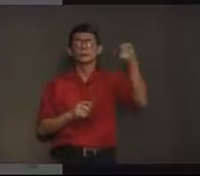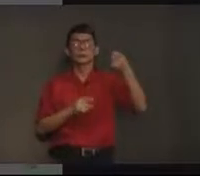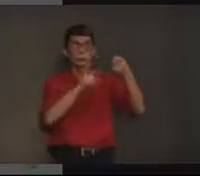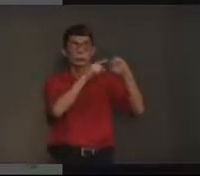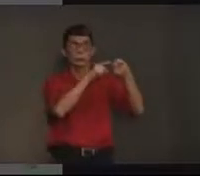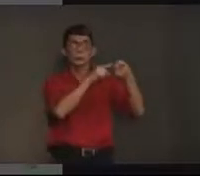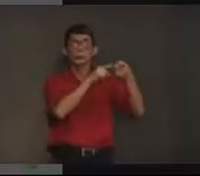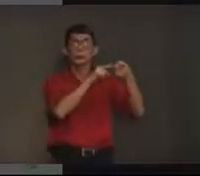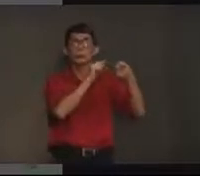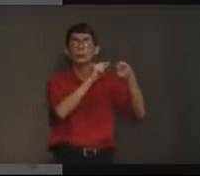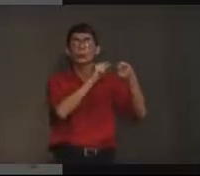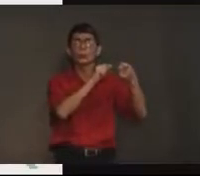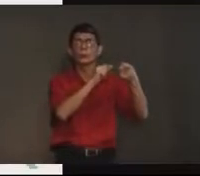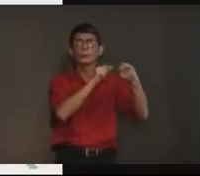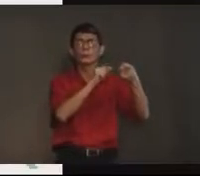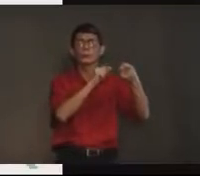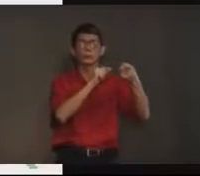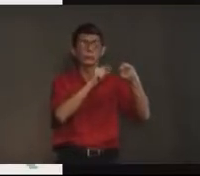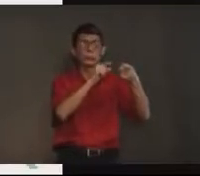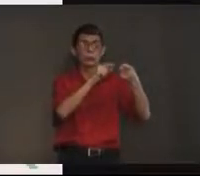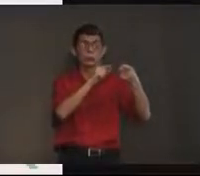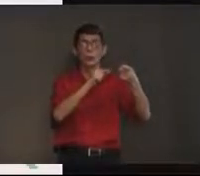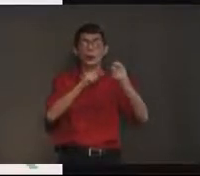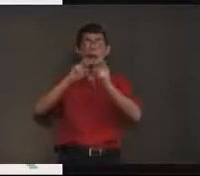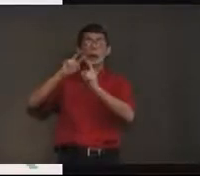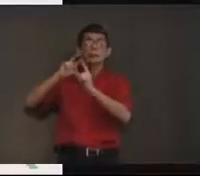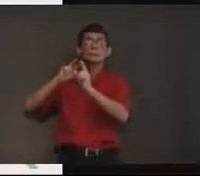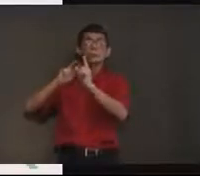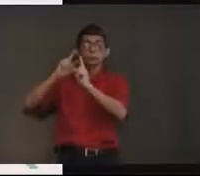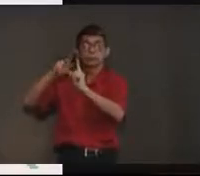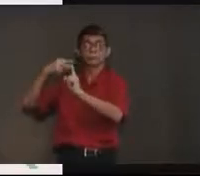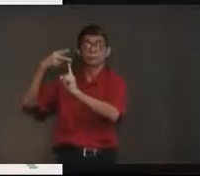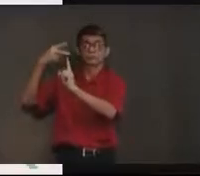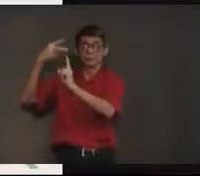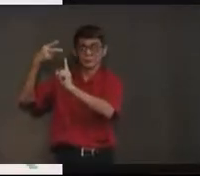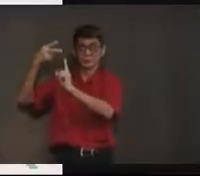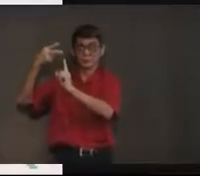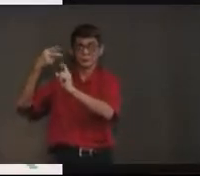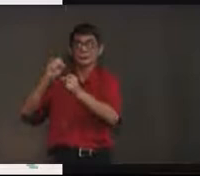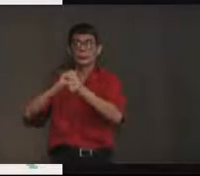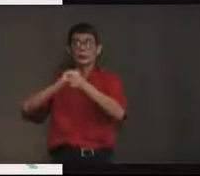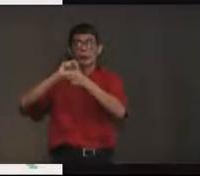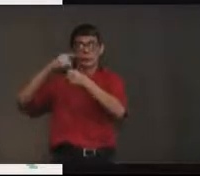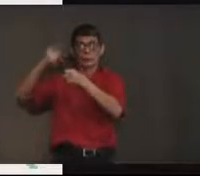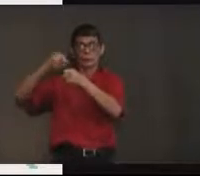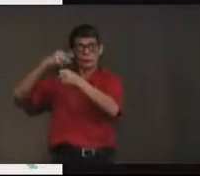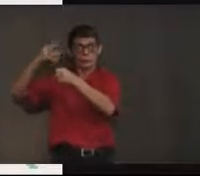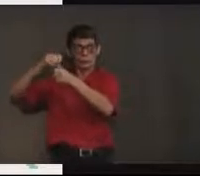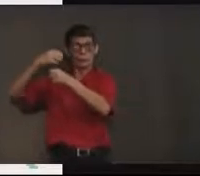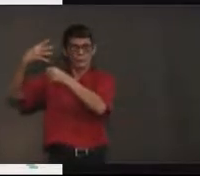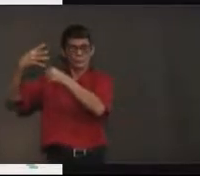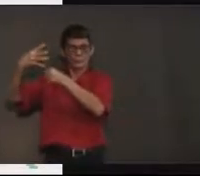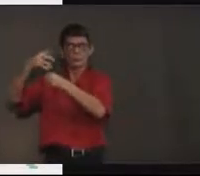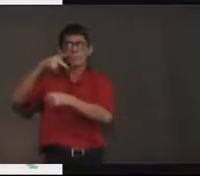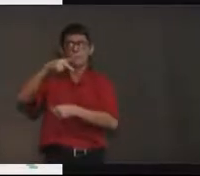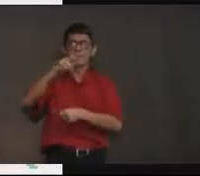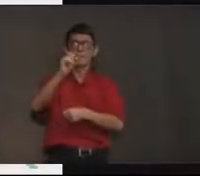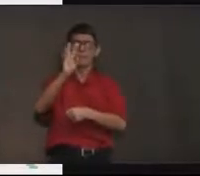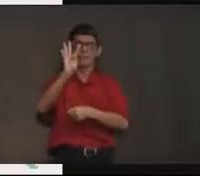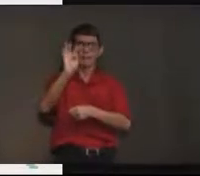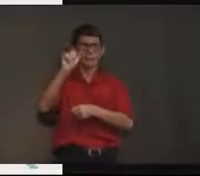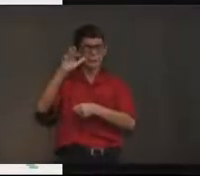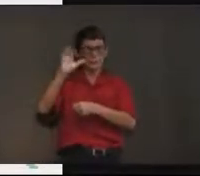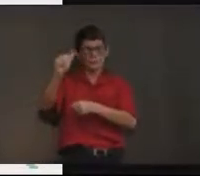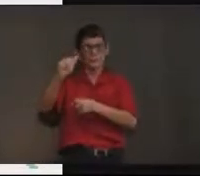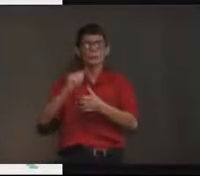substituição e se a potência que é o fator não-linear que tá escrevendo e o meio onde